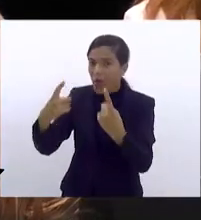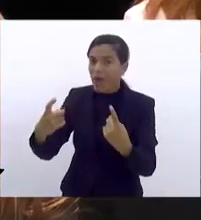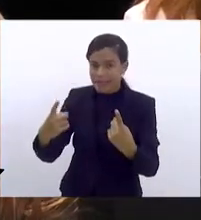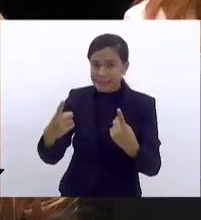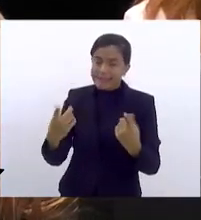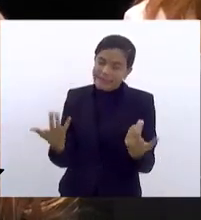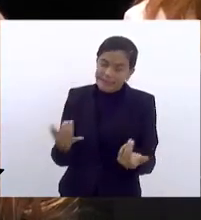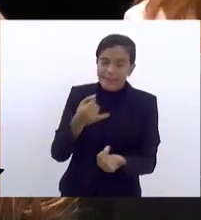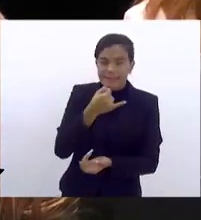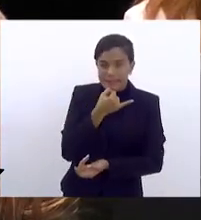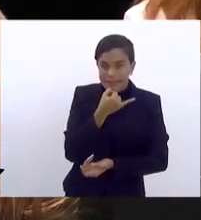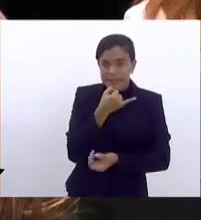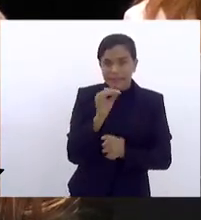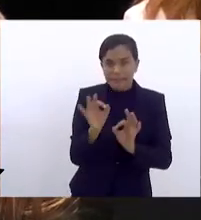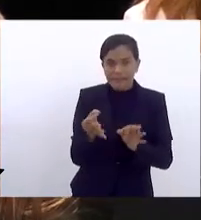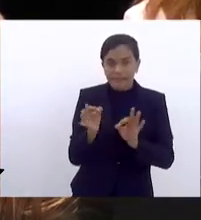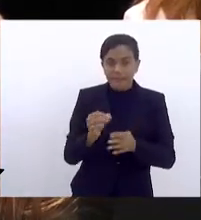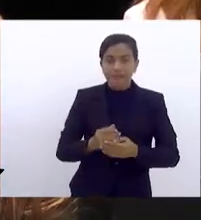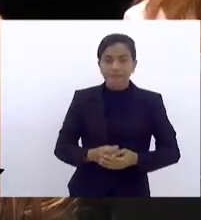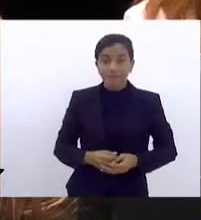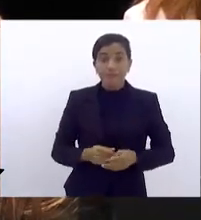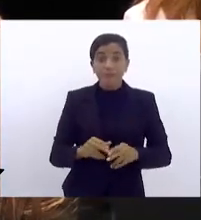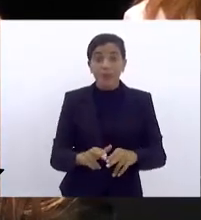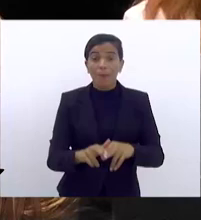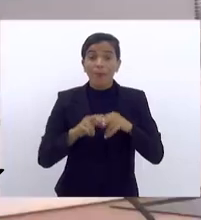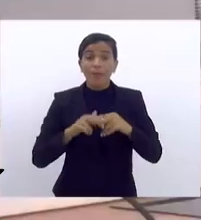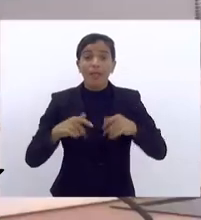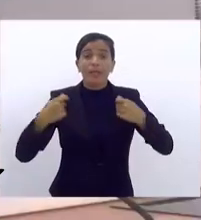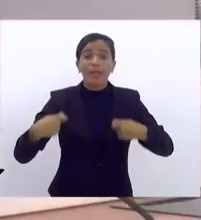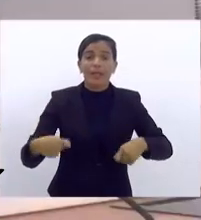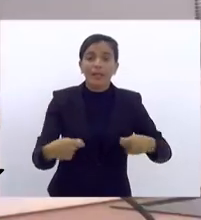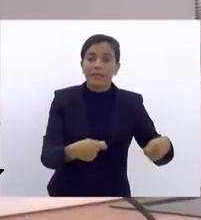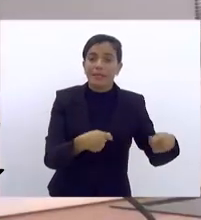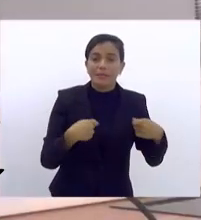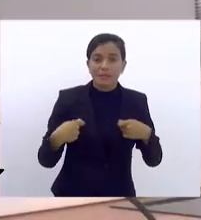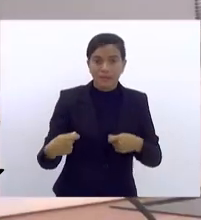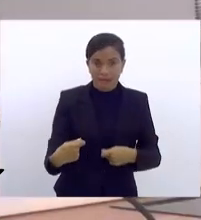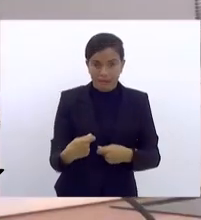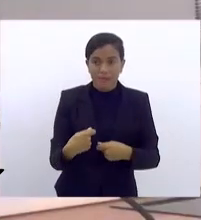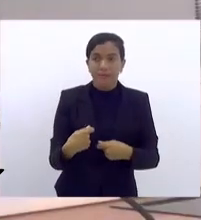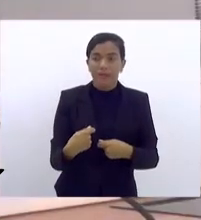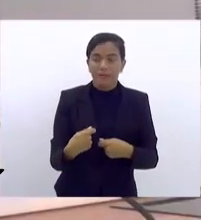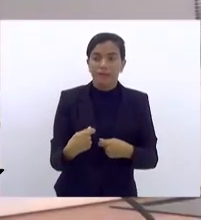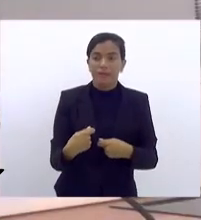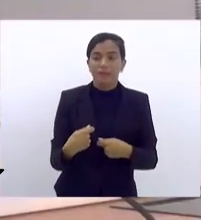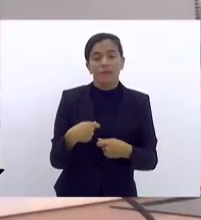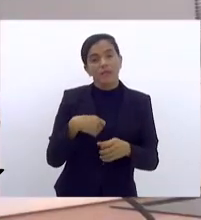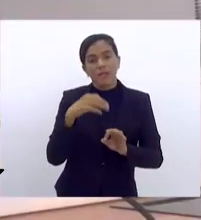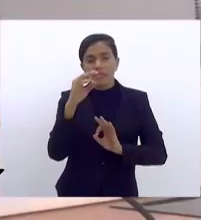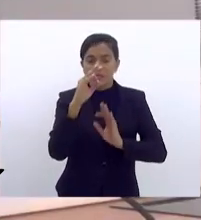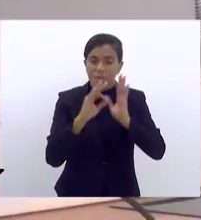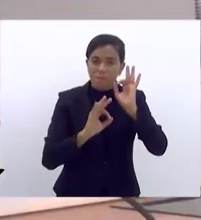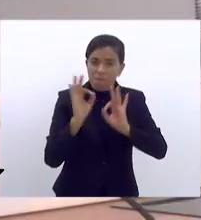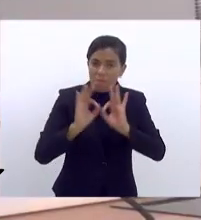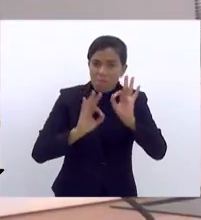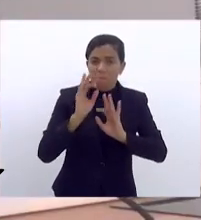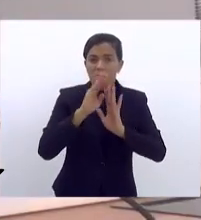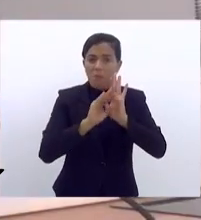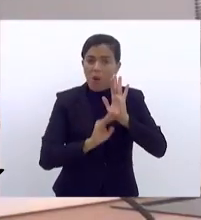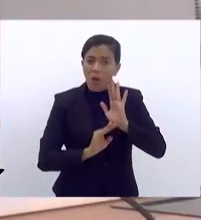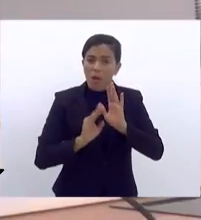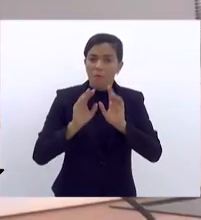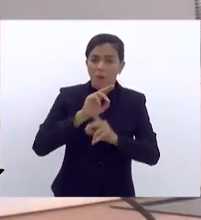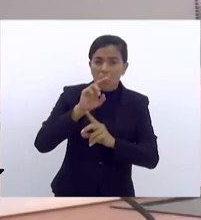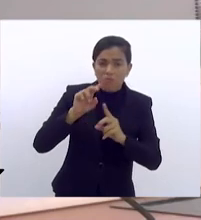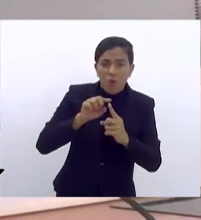trágica aquela necessidade então por isso a necessidade desses programas de educação para uma cultura da paz